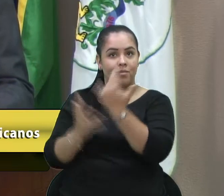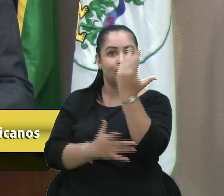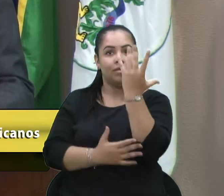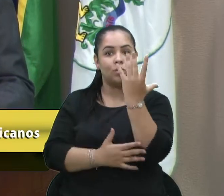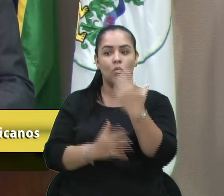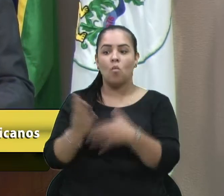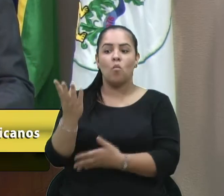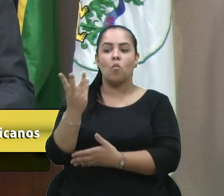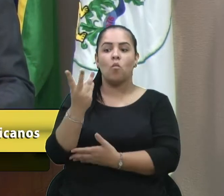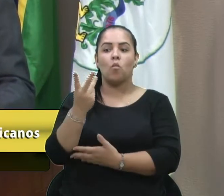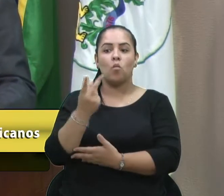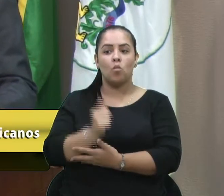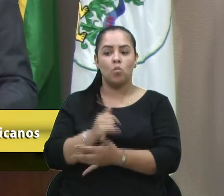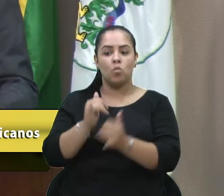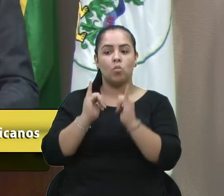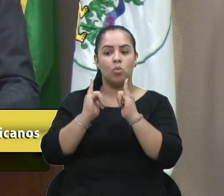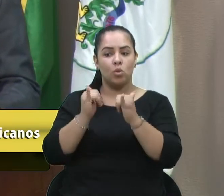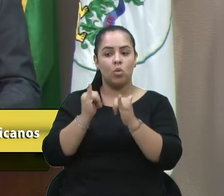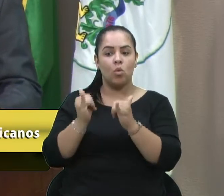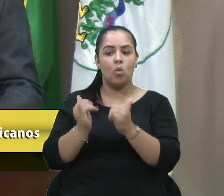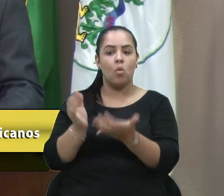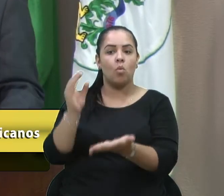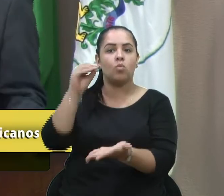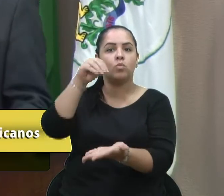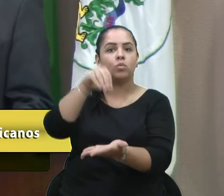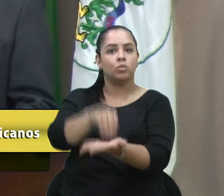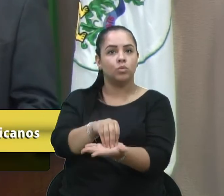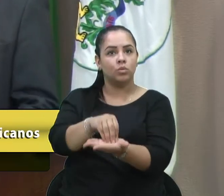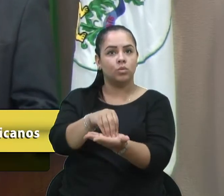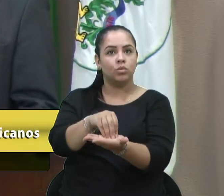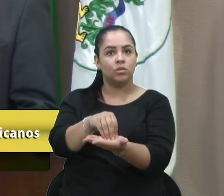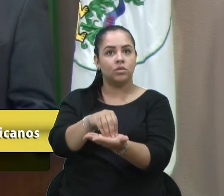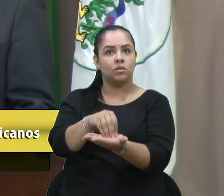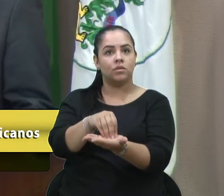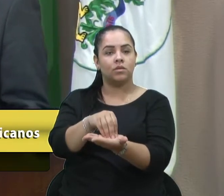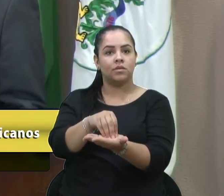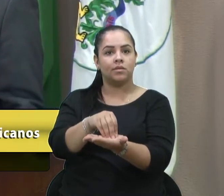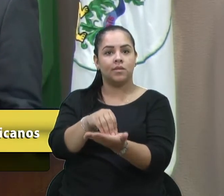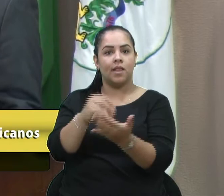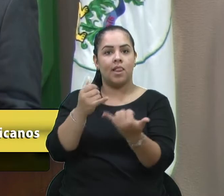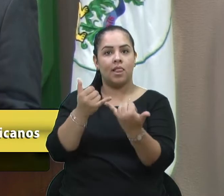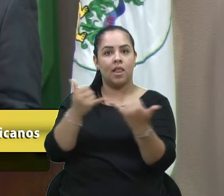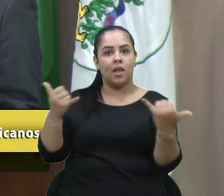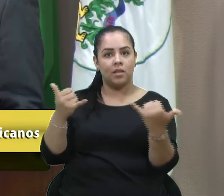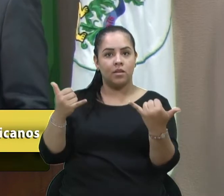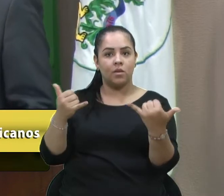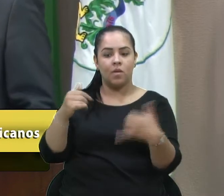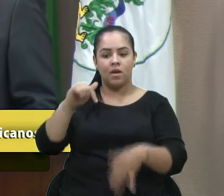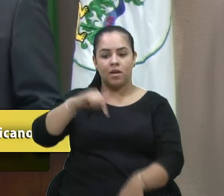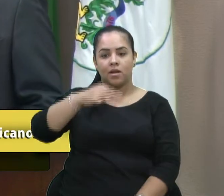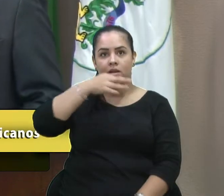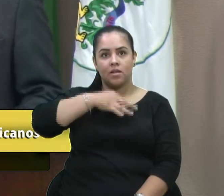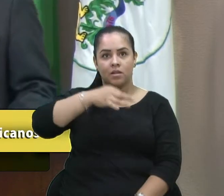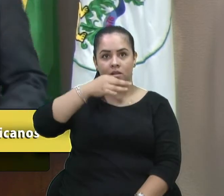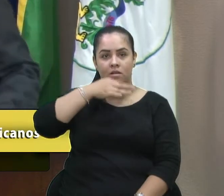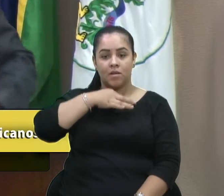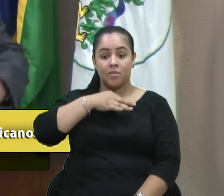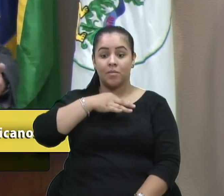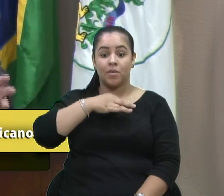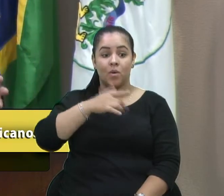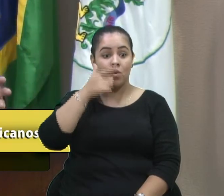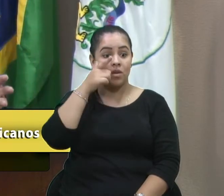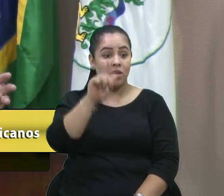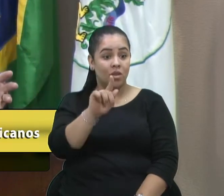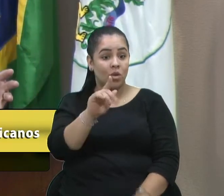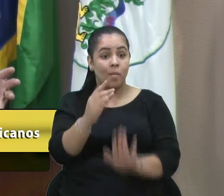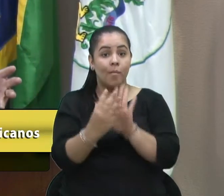ônibus ela vai estar colocando elétricos na cidade de Caxias do Sul, até para que sirva de